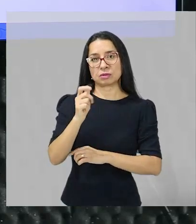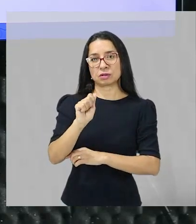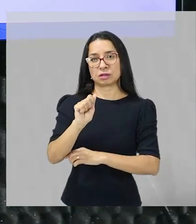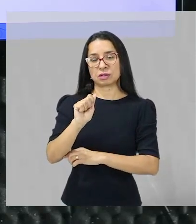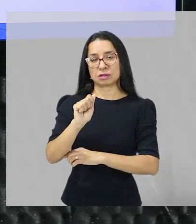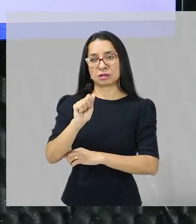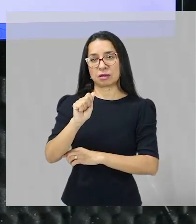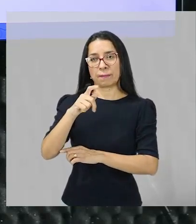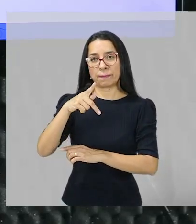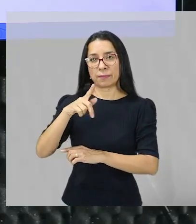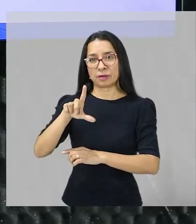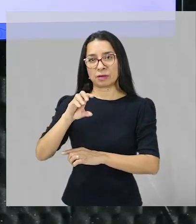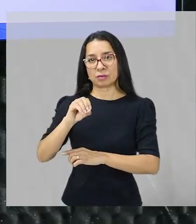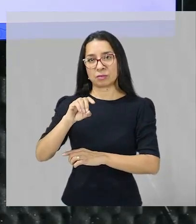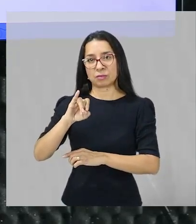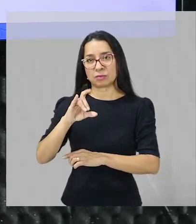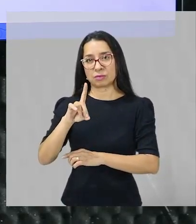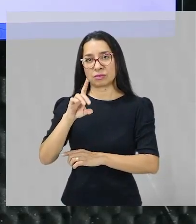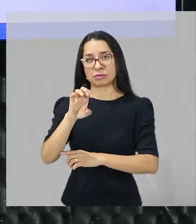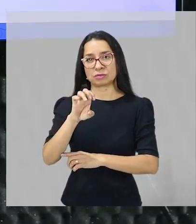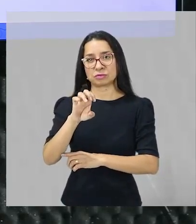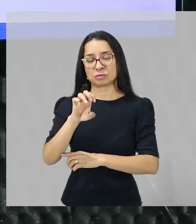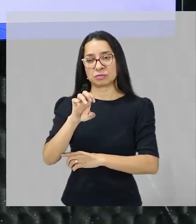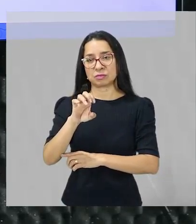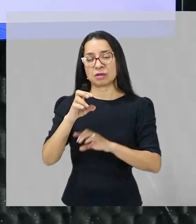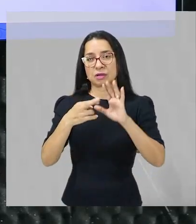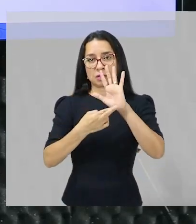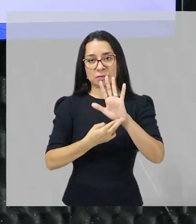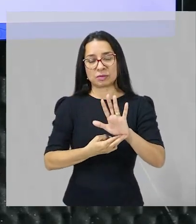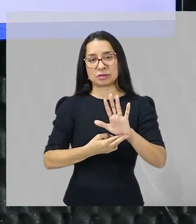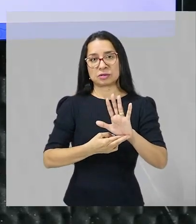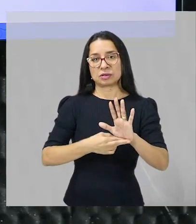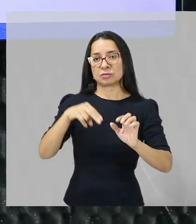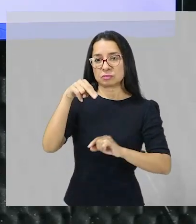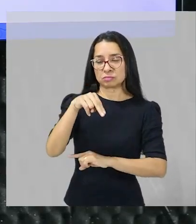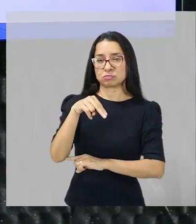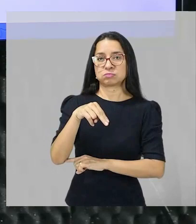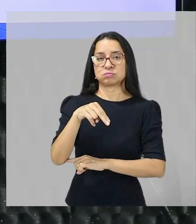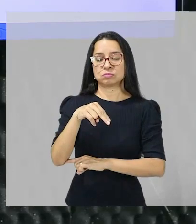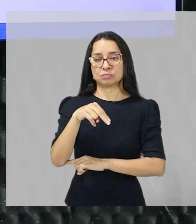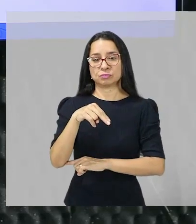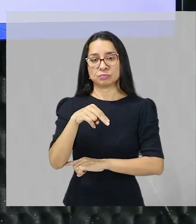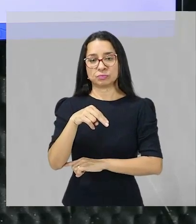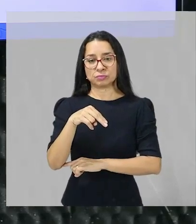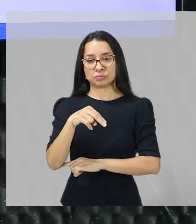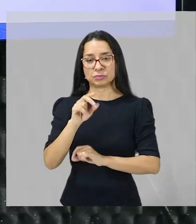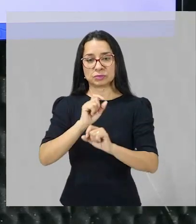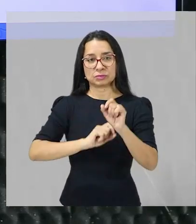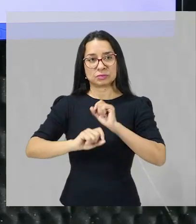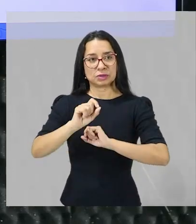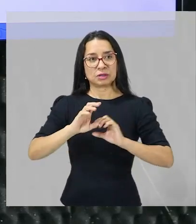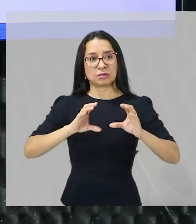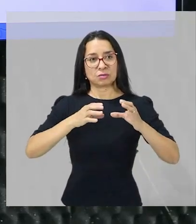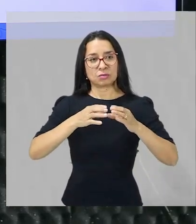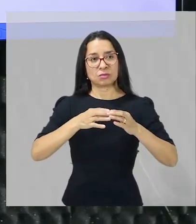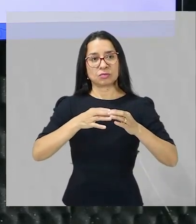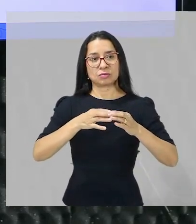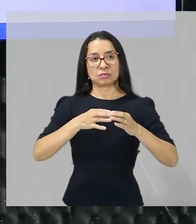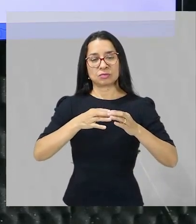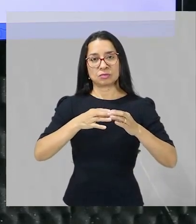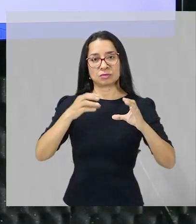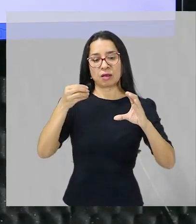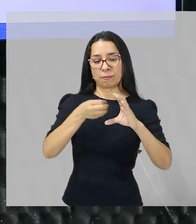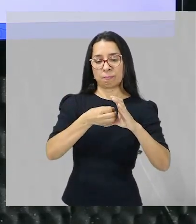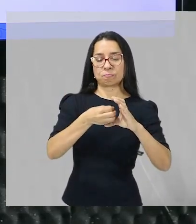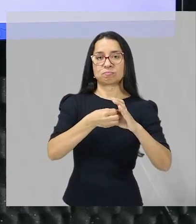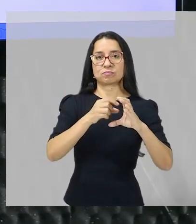H-A-P-L-O-I-D-E, tá? Haploide, que é representado pela letra N, ok? Haploide, que é um conjunto cromossômico. Então, lá